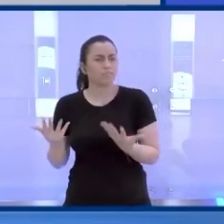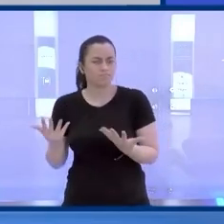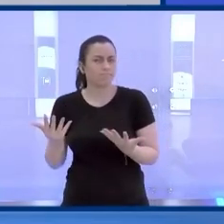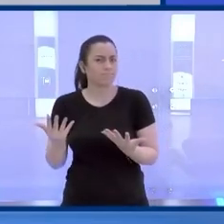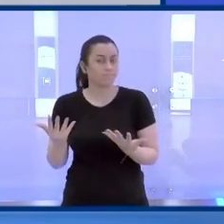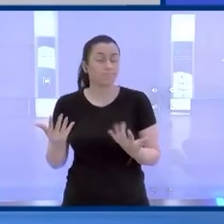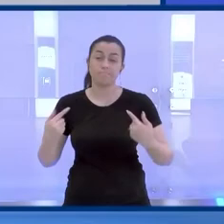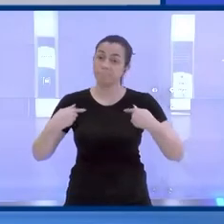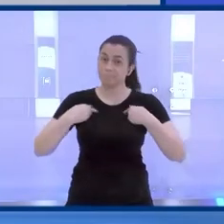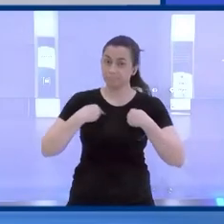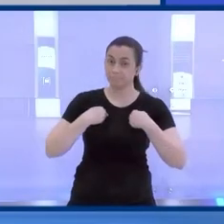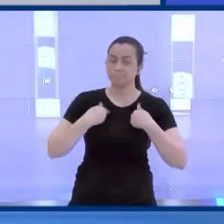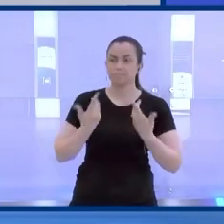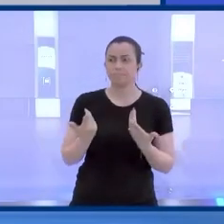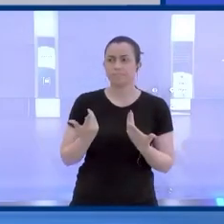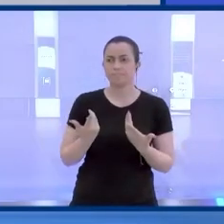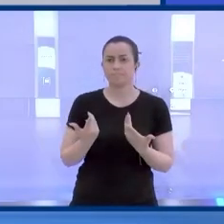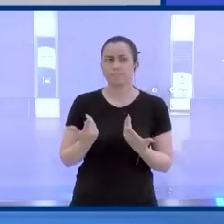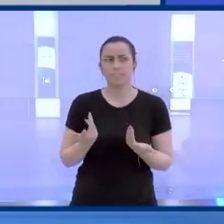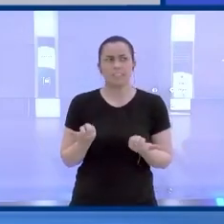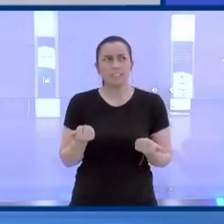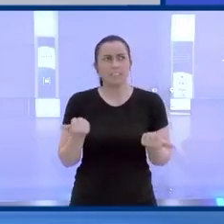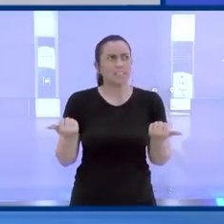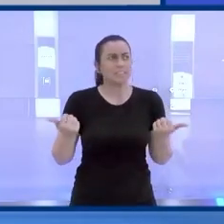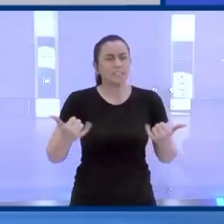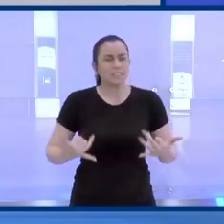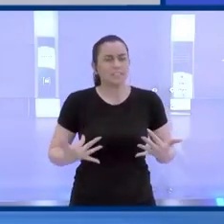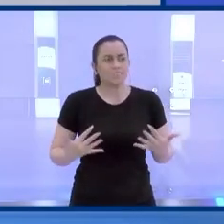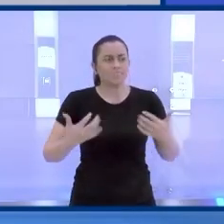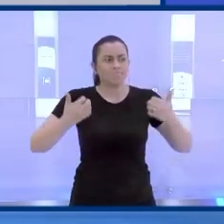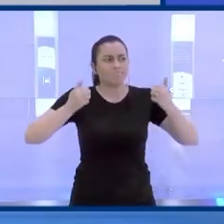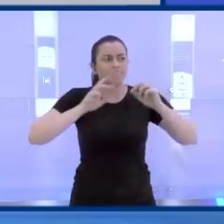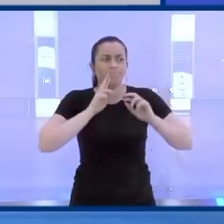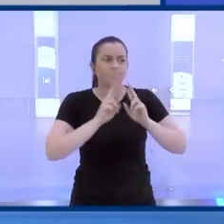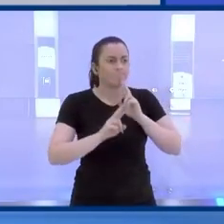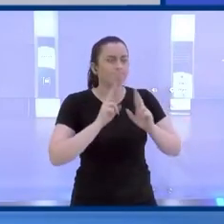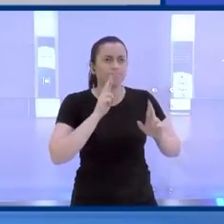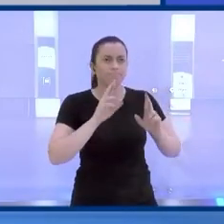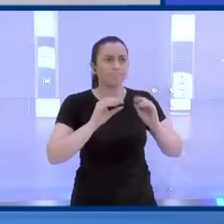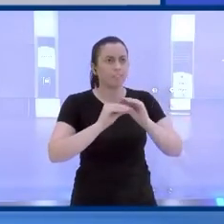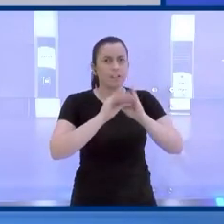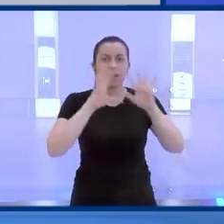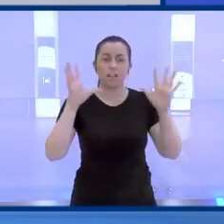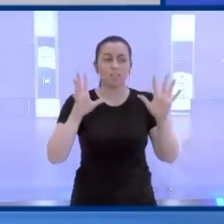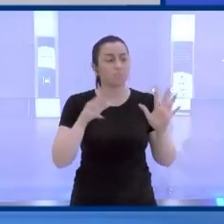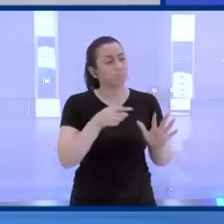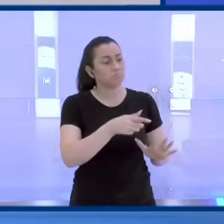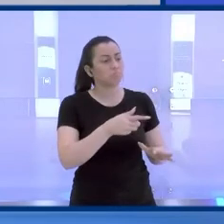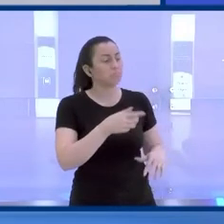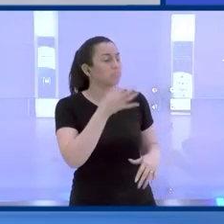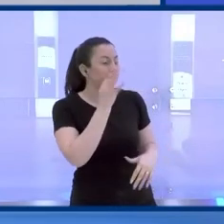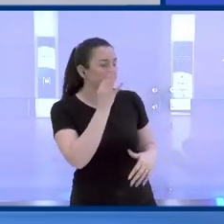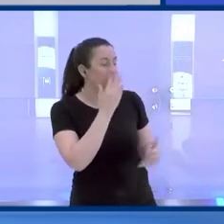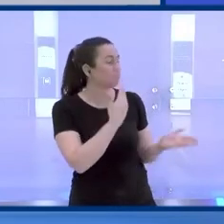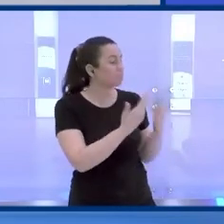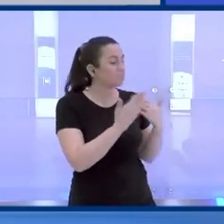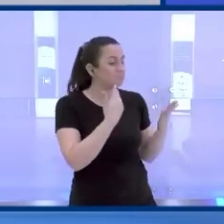Para mim, a resposta era tão óbvia que eu não titubeei em aceitar esse desafio.